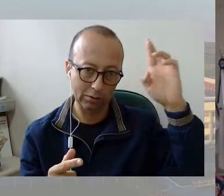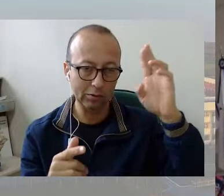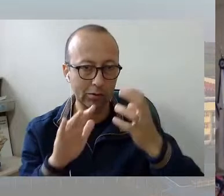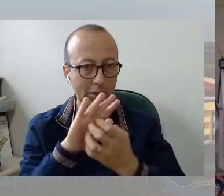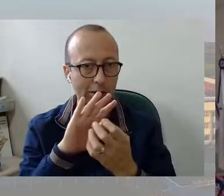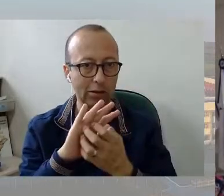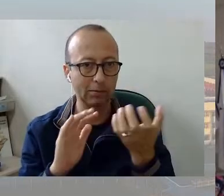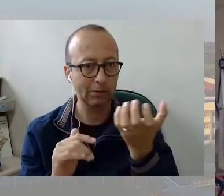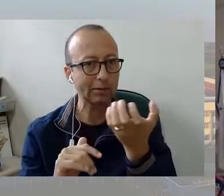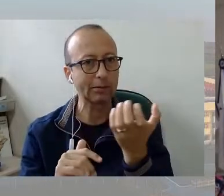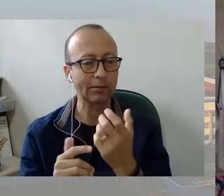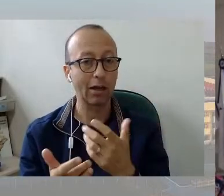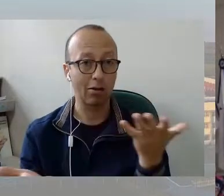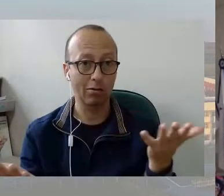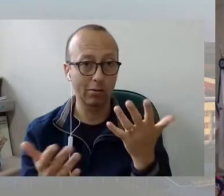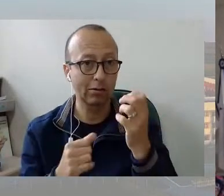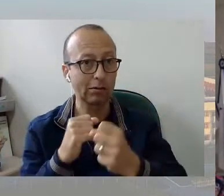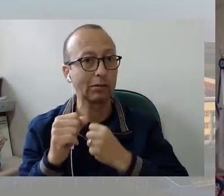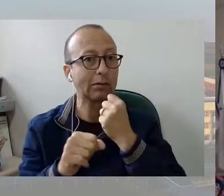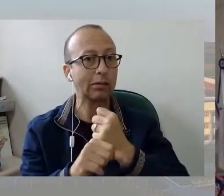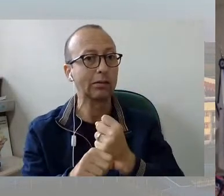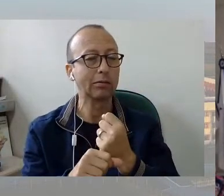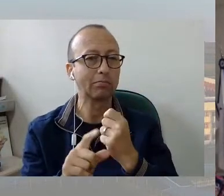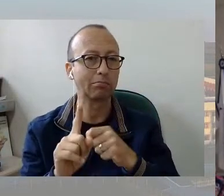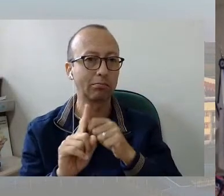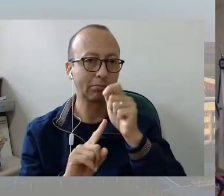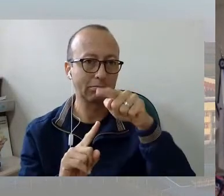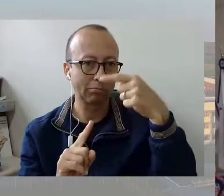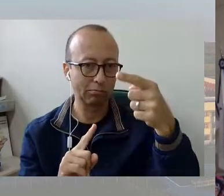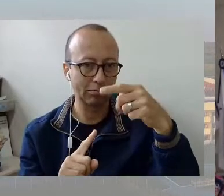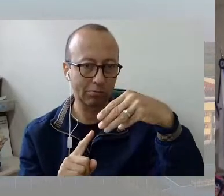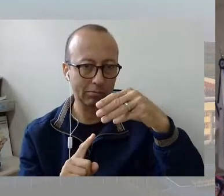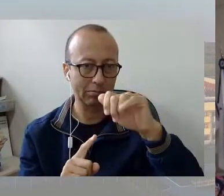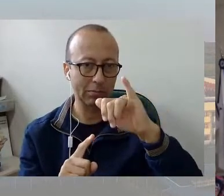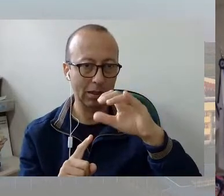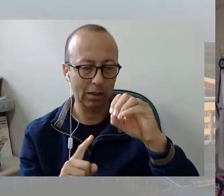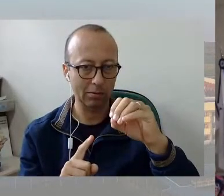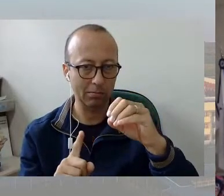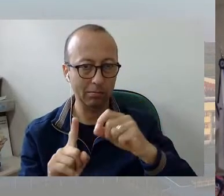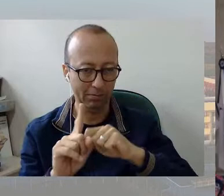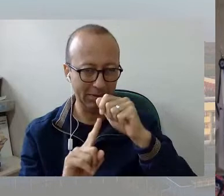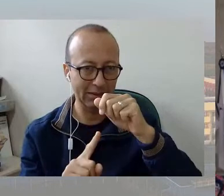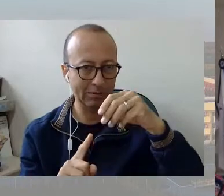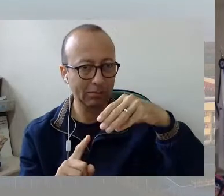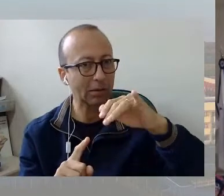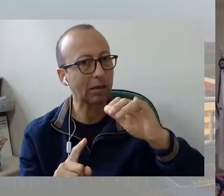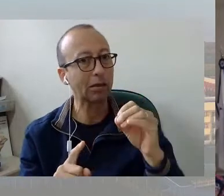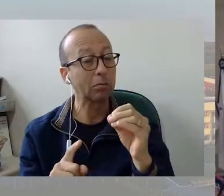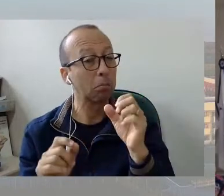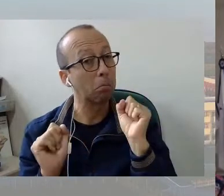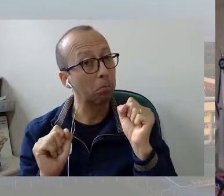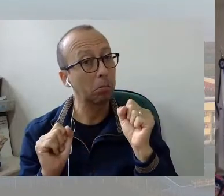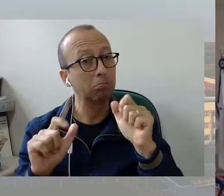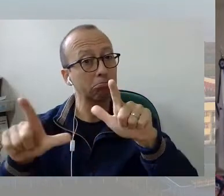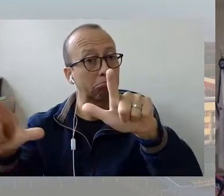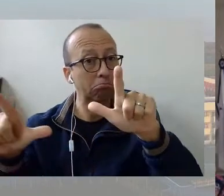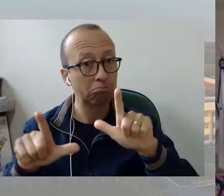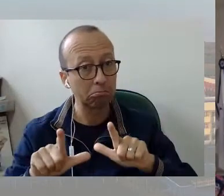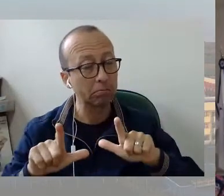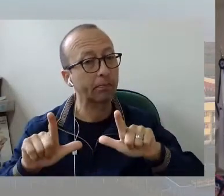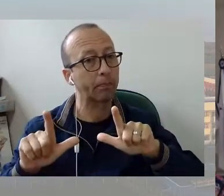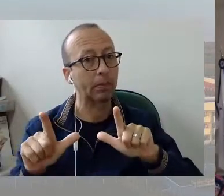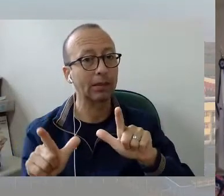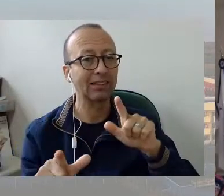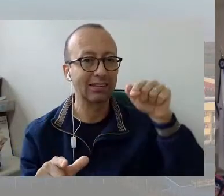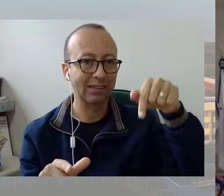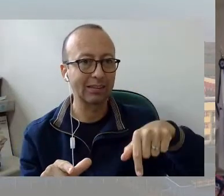e este ano, nós agora em maio, possivelmente receberemos o título de Geoparque da Unesco, né, o município de Caçapava